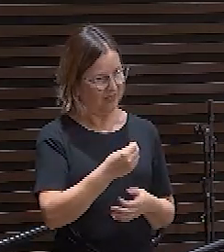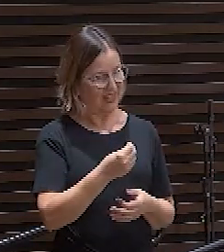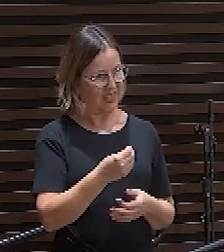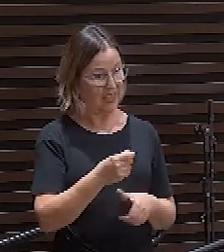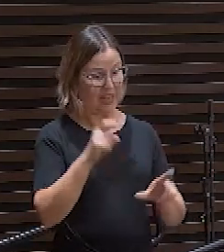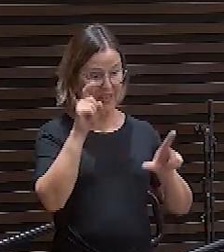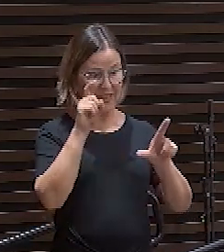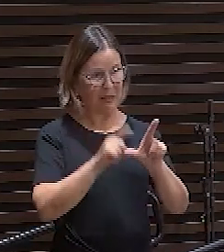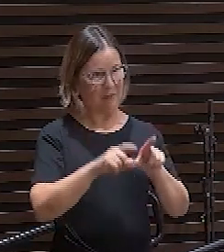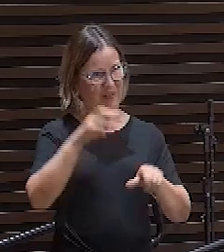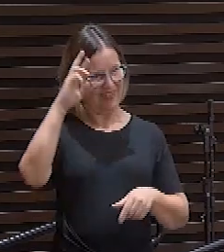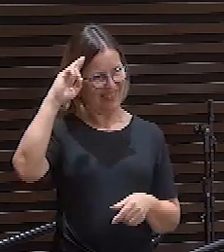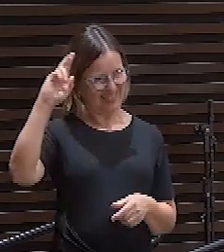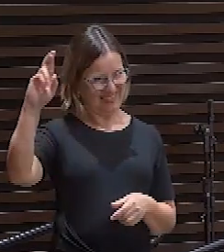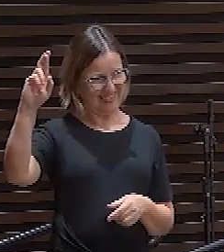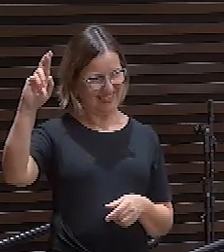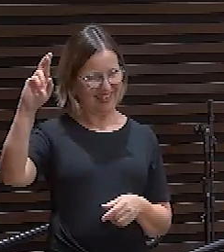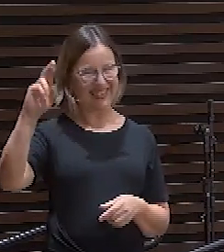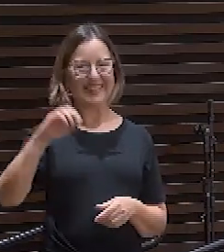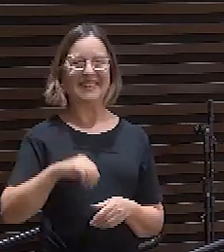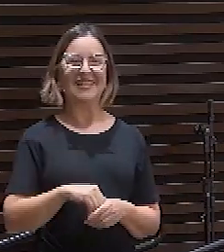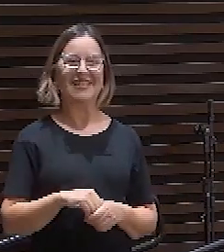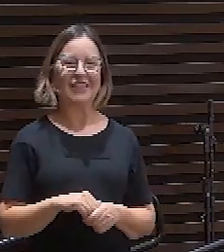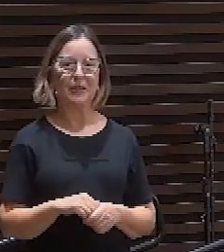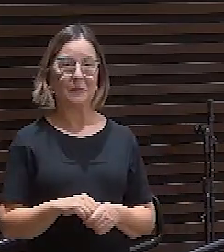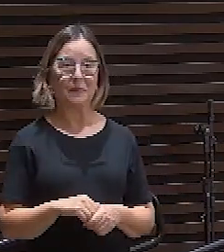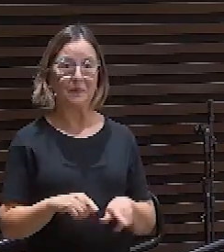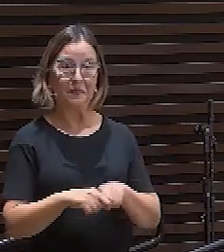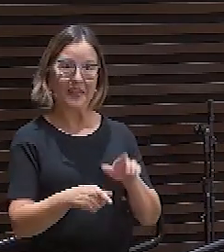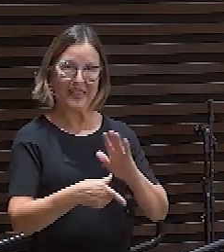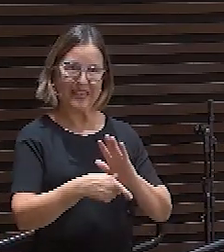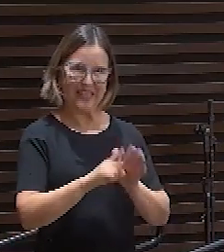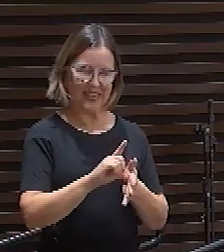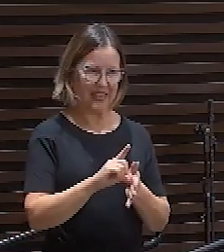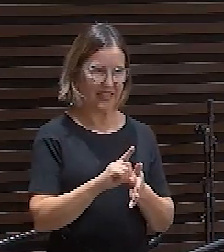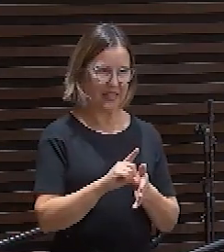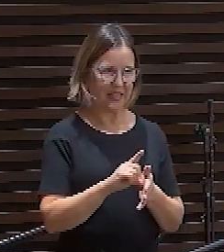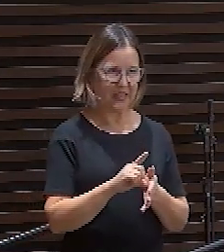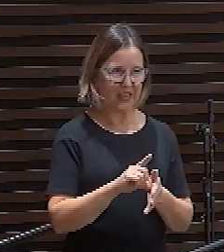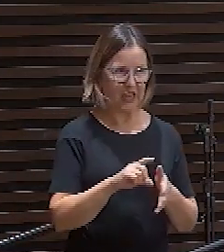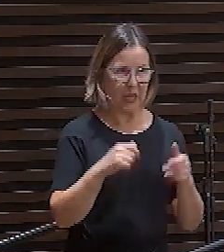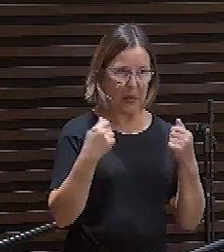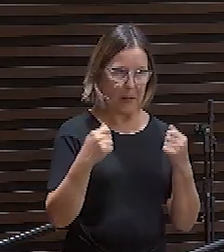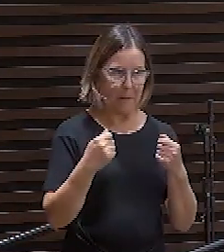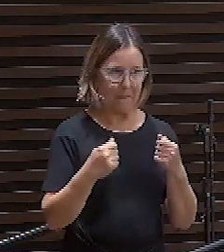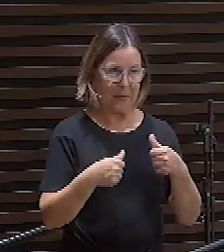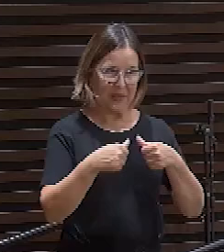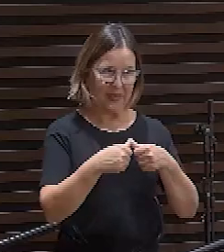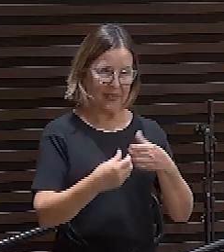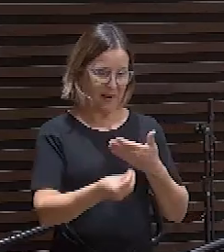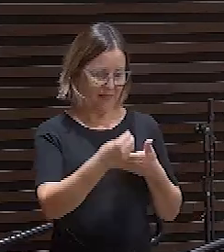dependência do Senhor. Mas antes disso, ela tem que estar no meu coração.